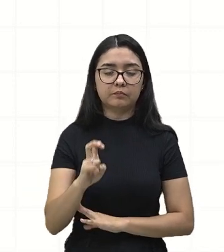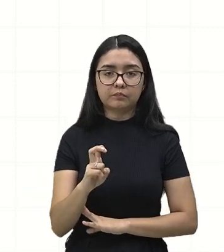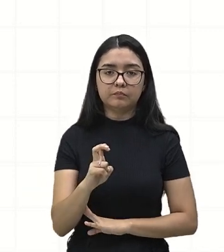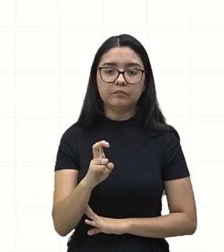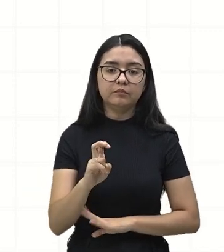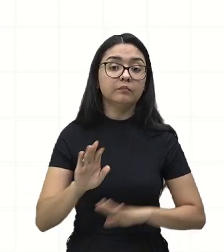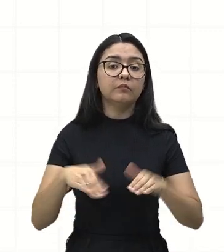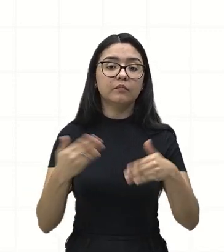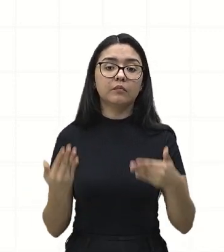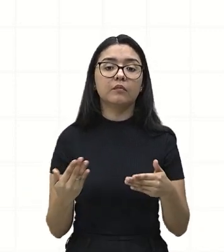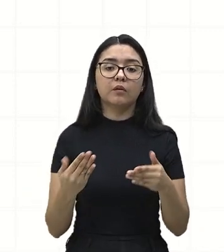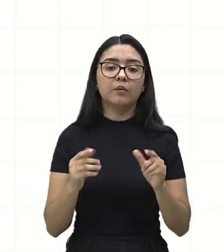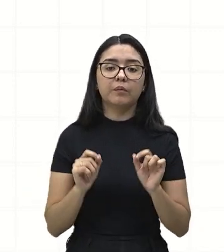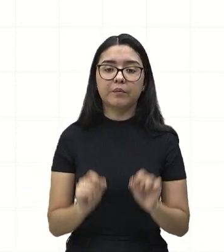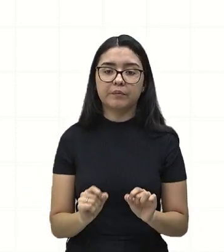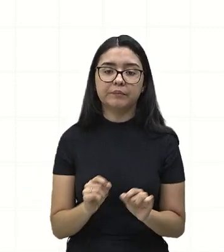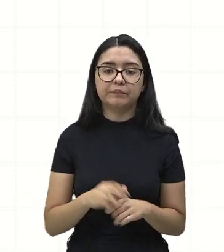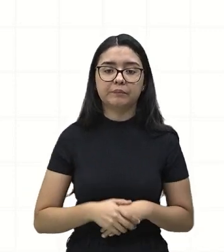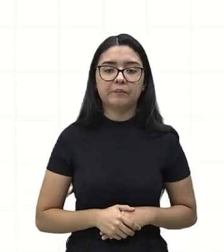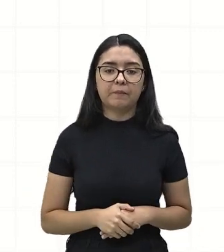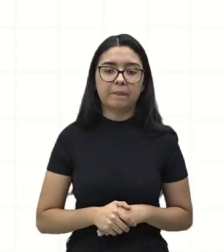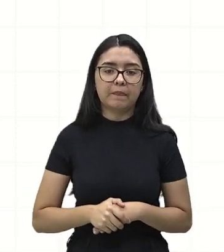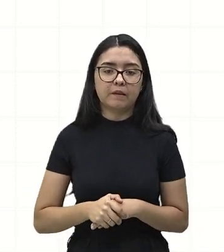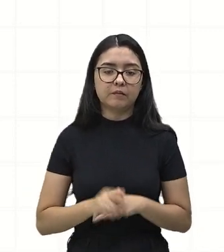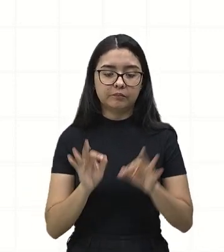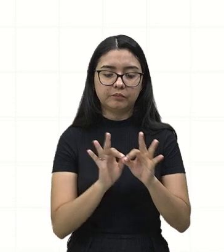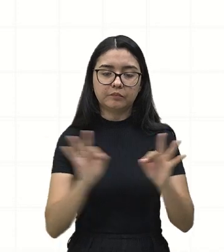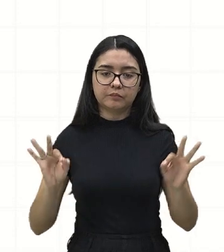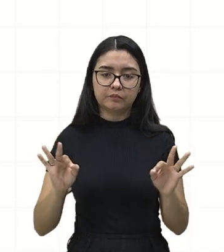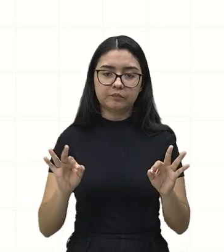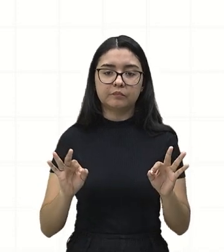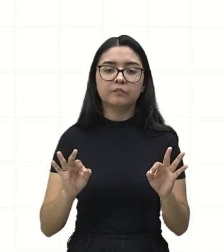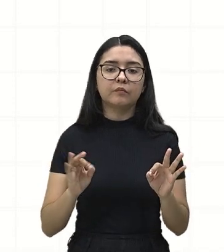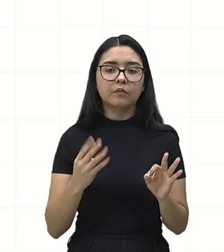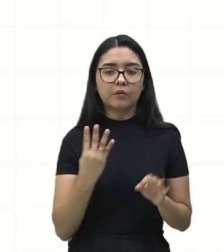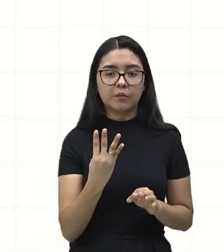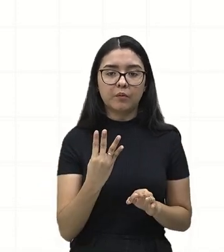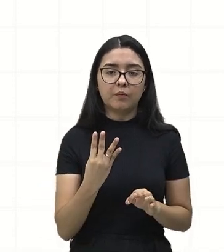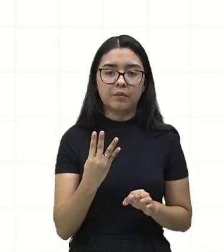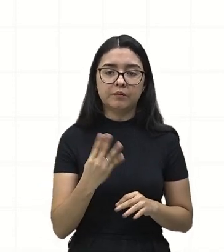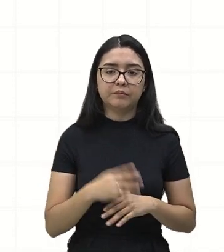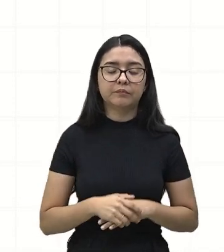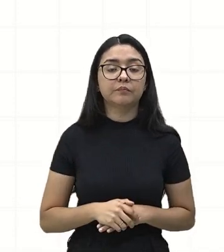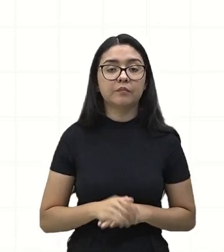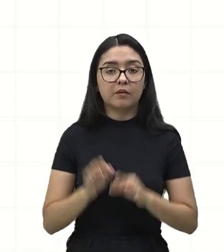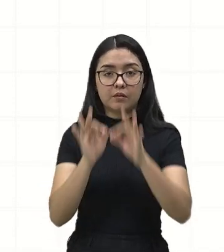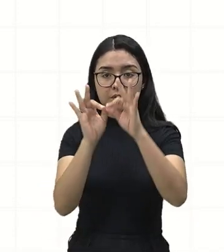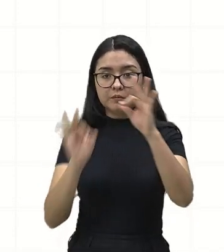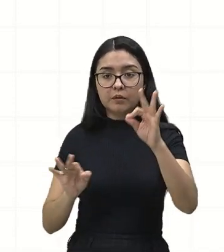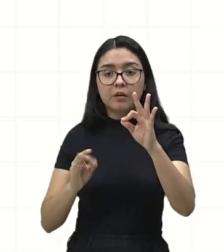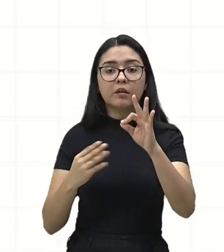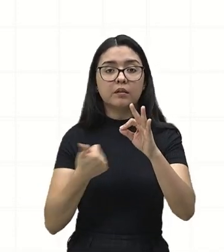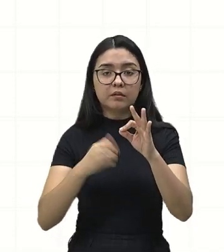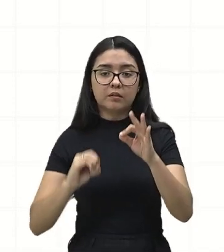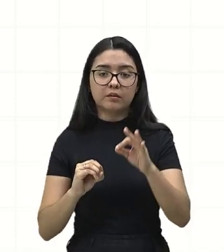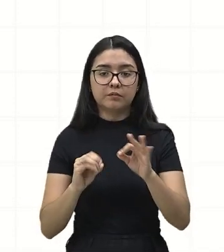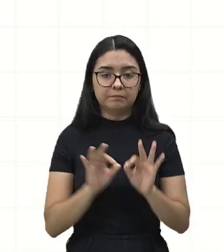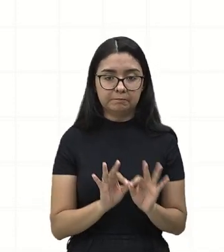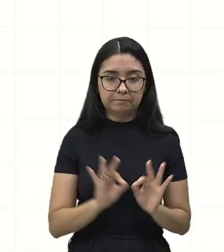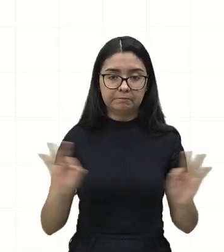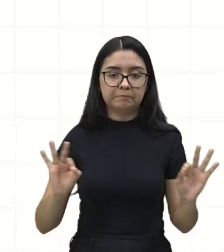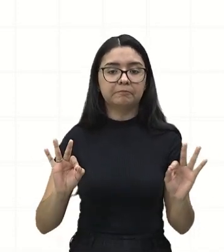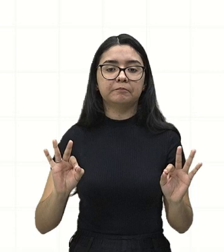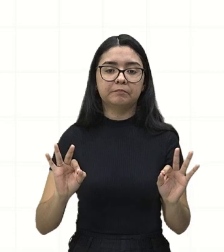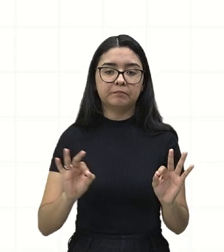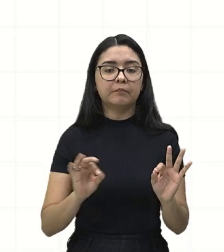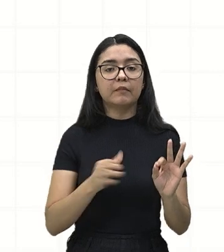seja, se esse tamanho aqui mede 4 e esse mede 10, então, aqui embaixo esse tamanho vai